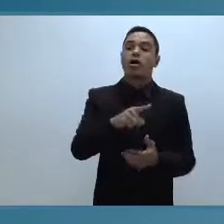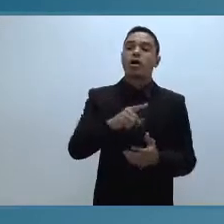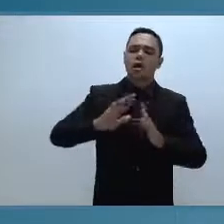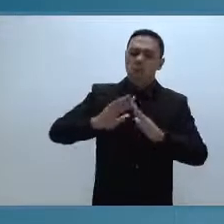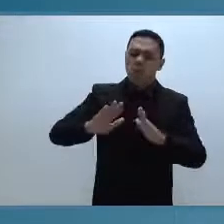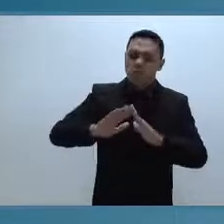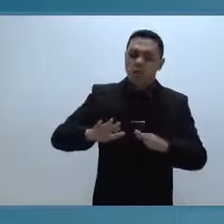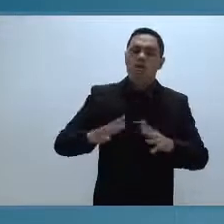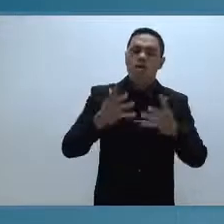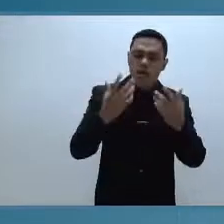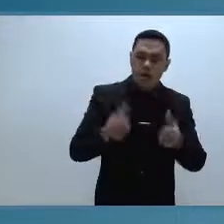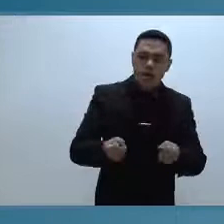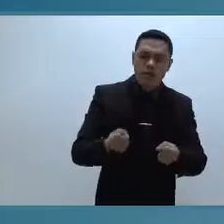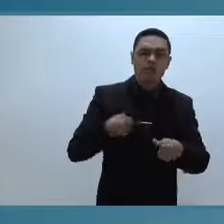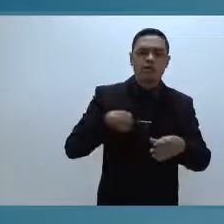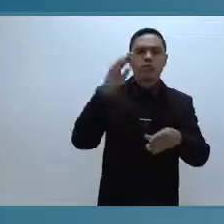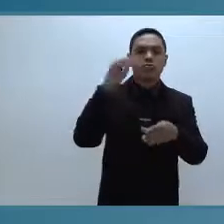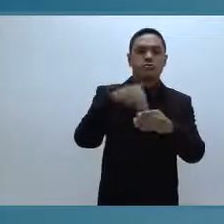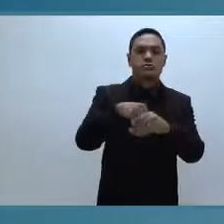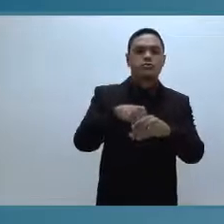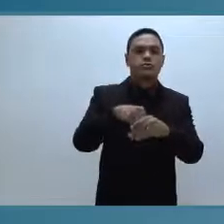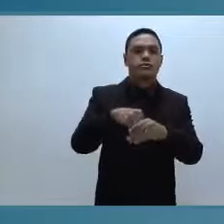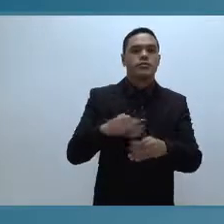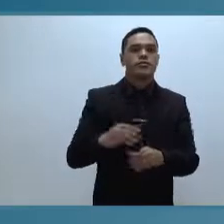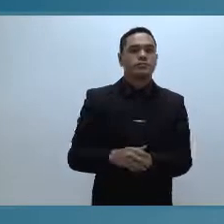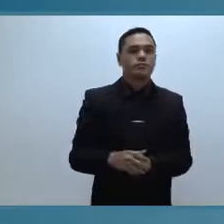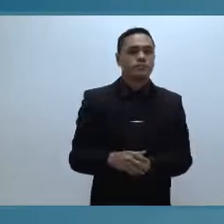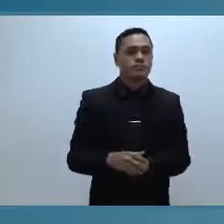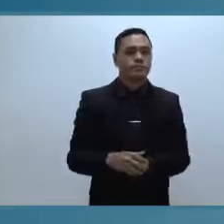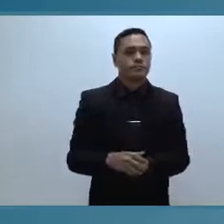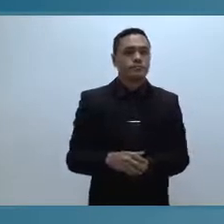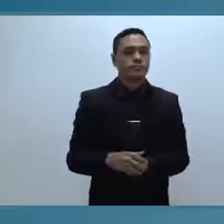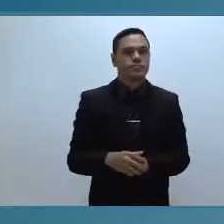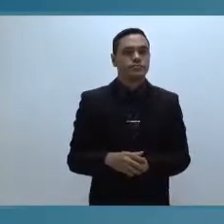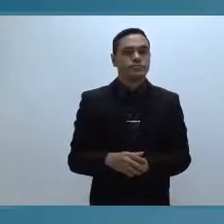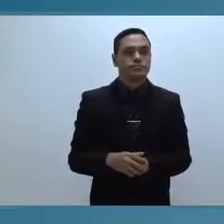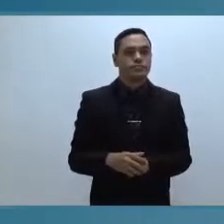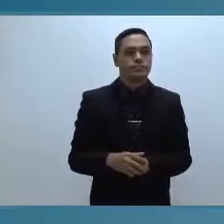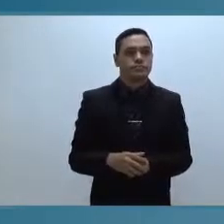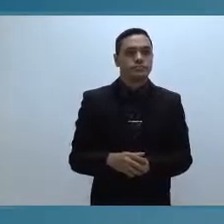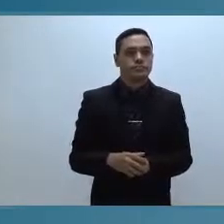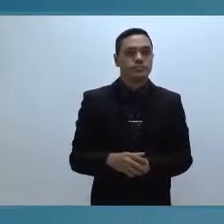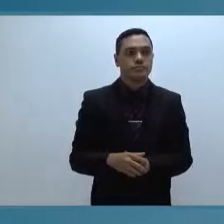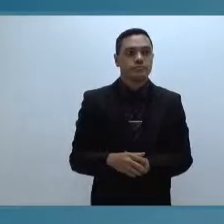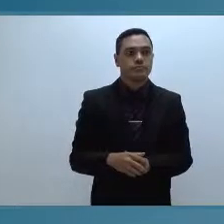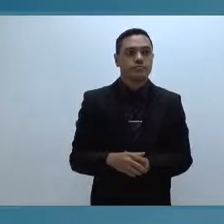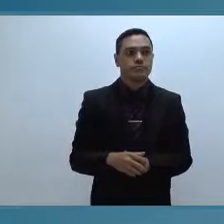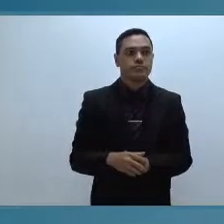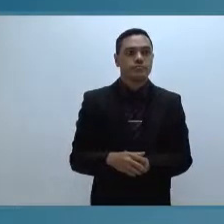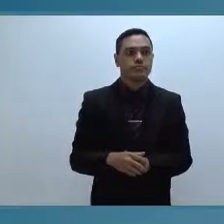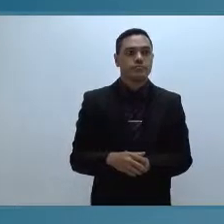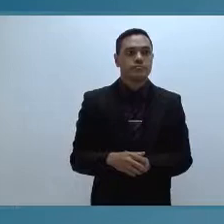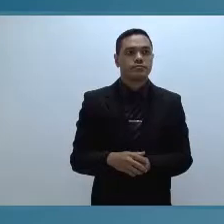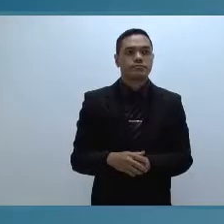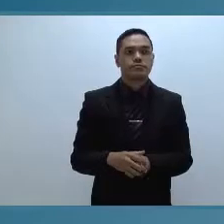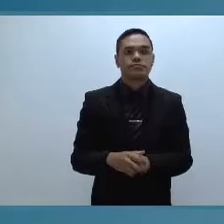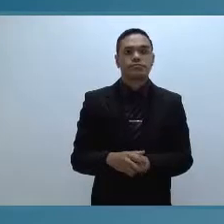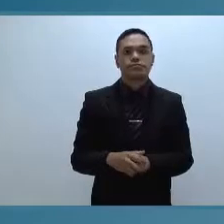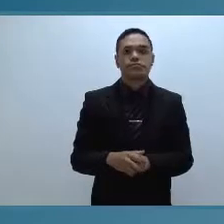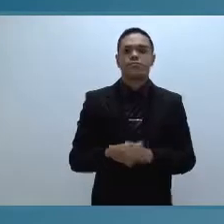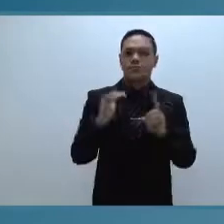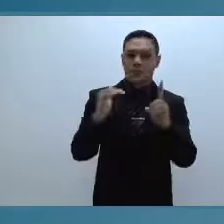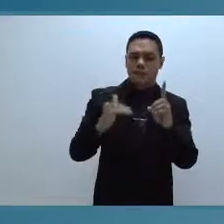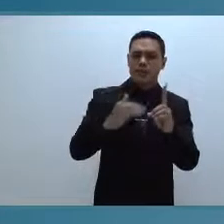Vossa Excelência levanta a advertência pelo deferimento. Tanto o corregedor quanto o desembargador,